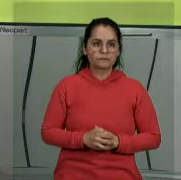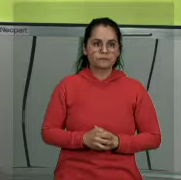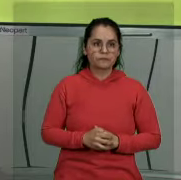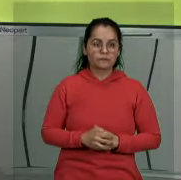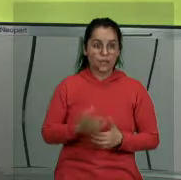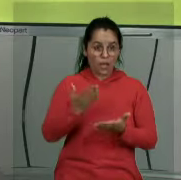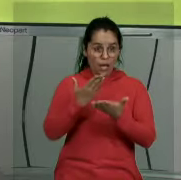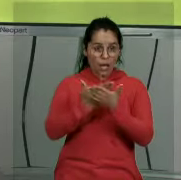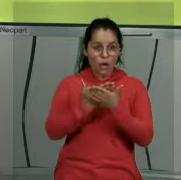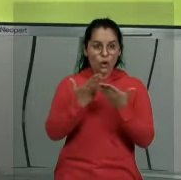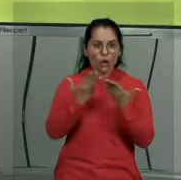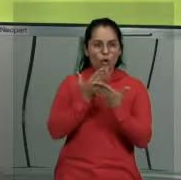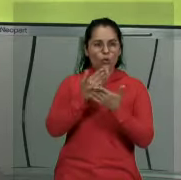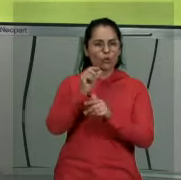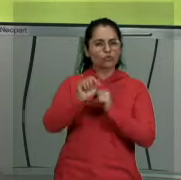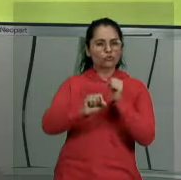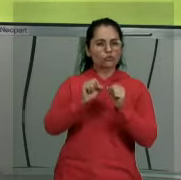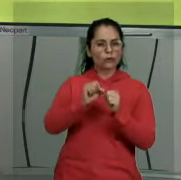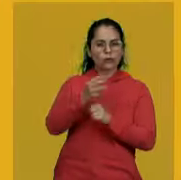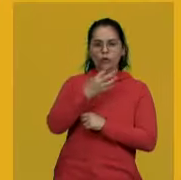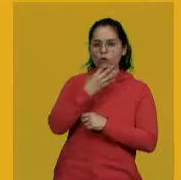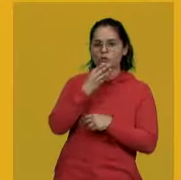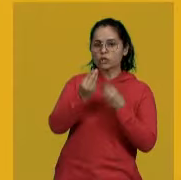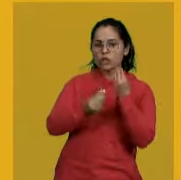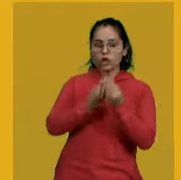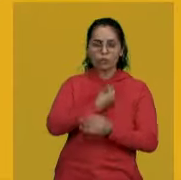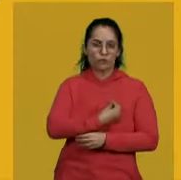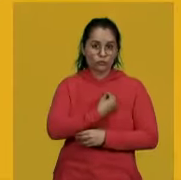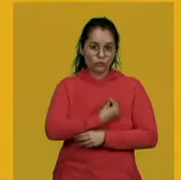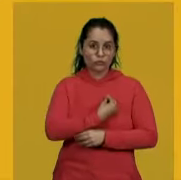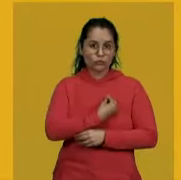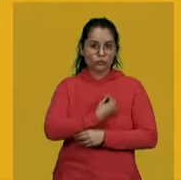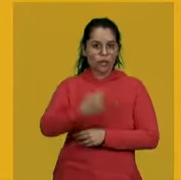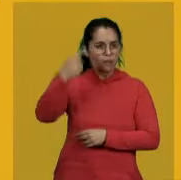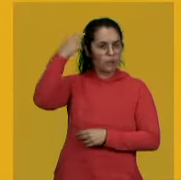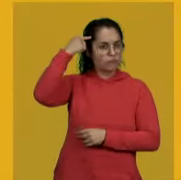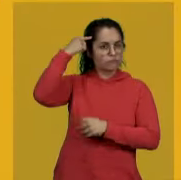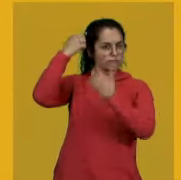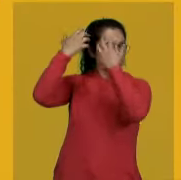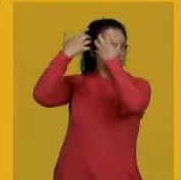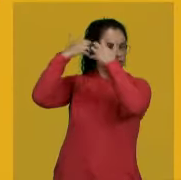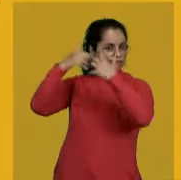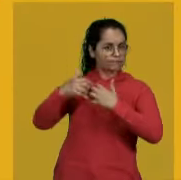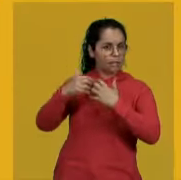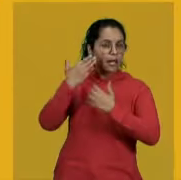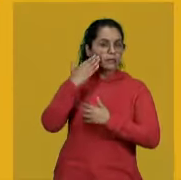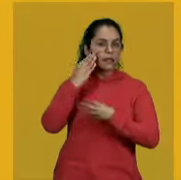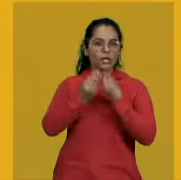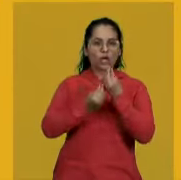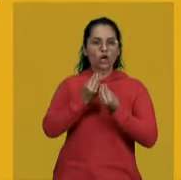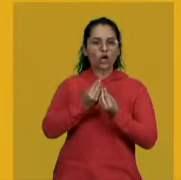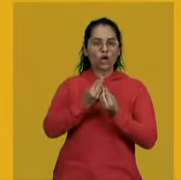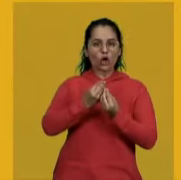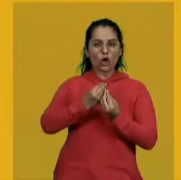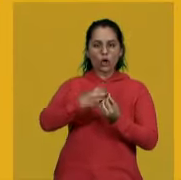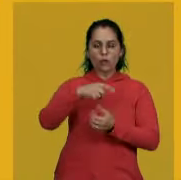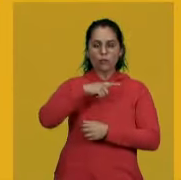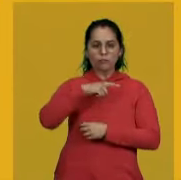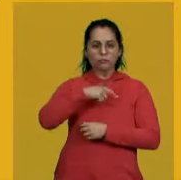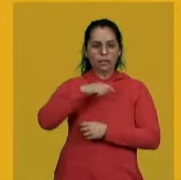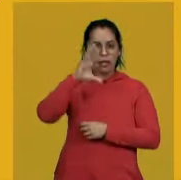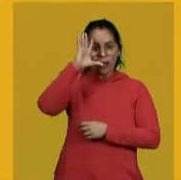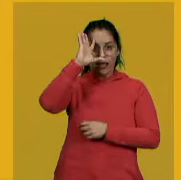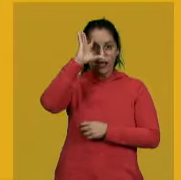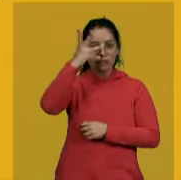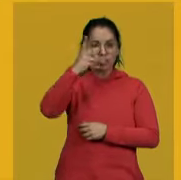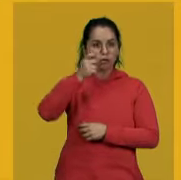Na aula de hoje nós vamos conhecer o funcionamento do sistema nervoso, compreender o mecanismo de ação das drogas